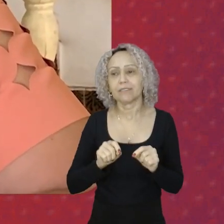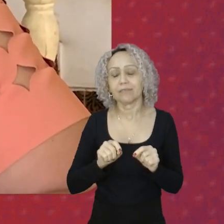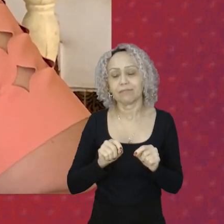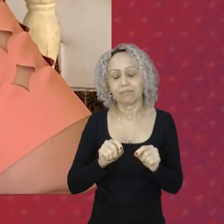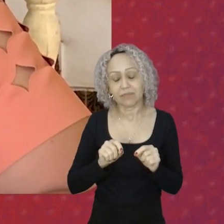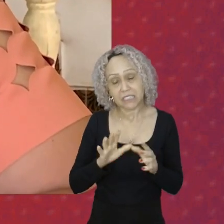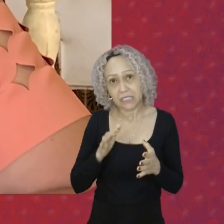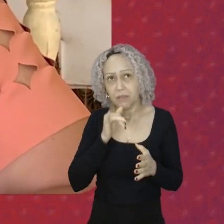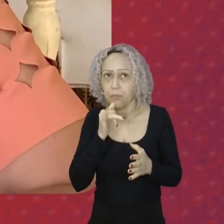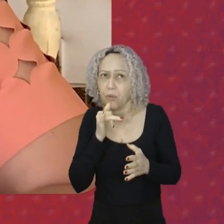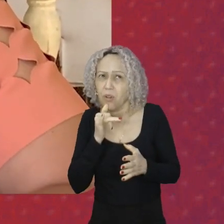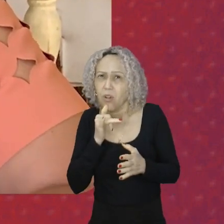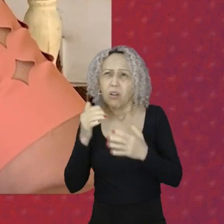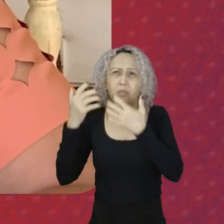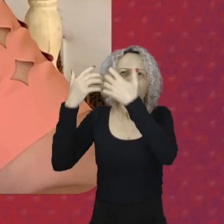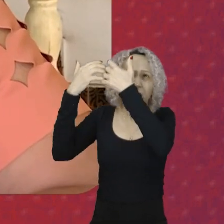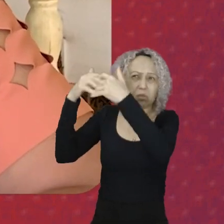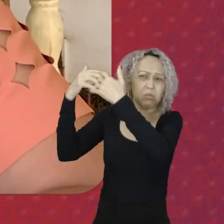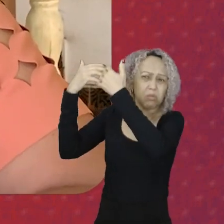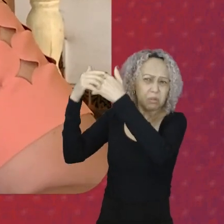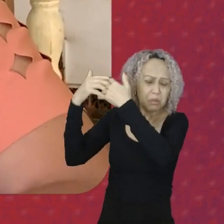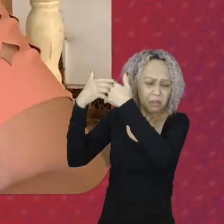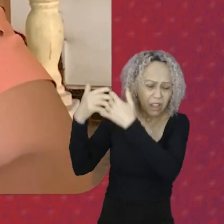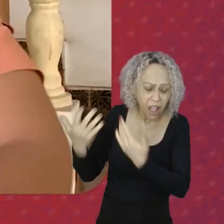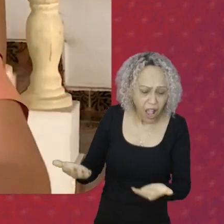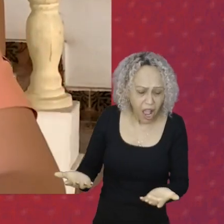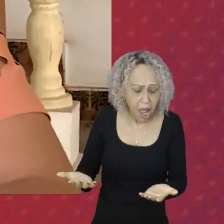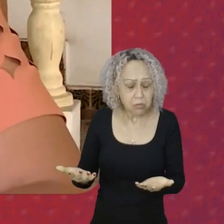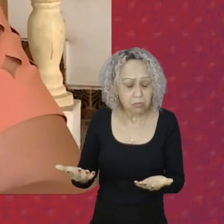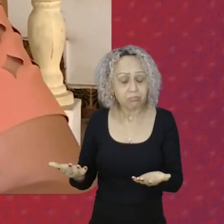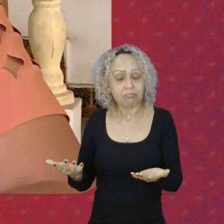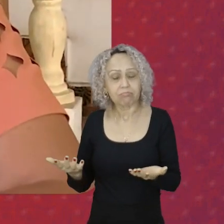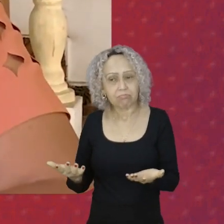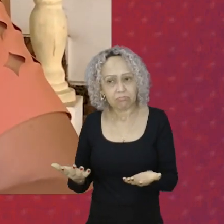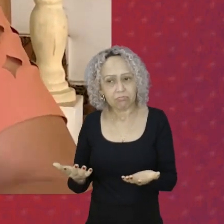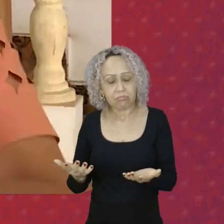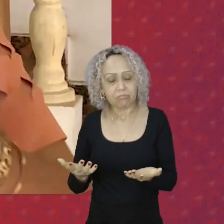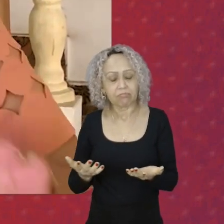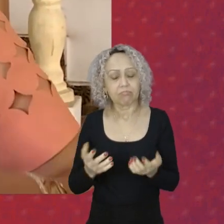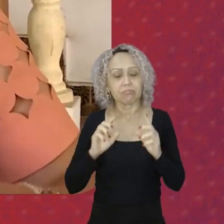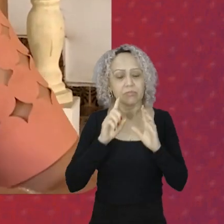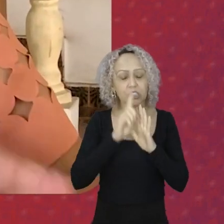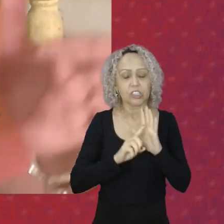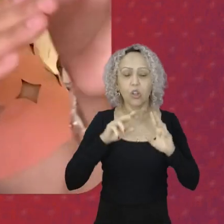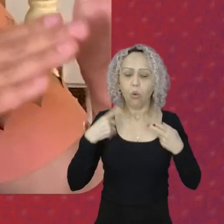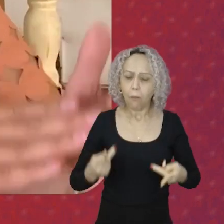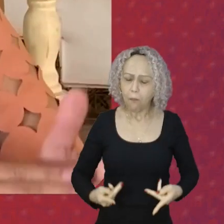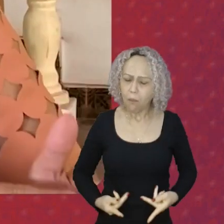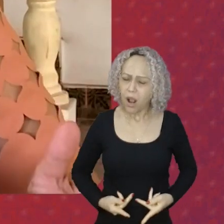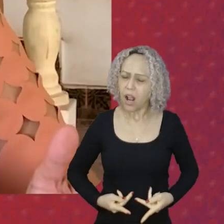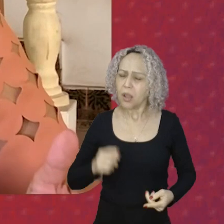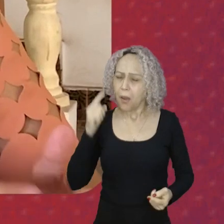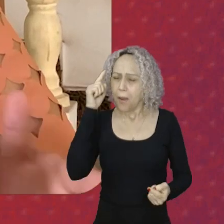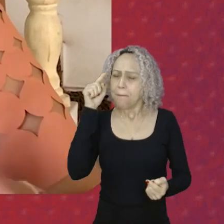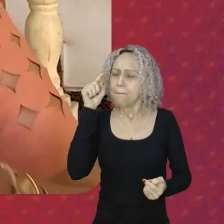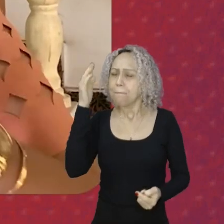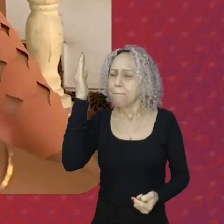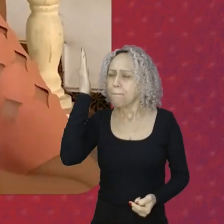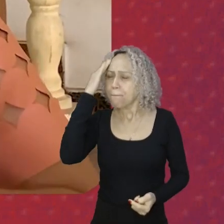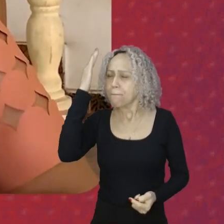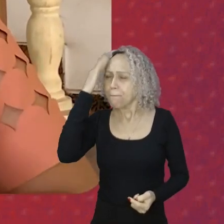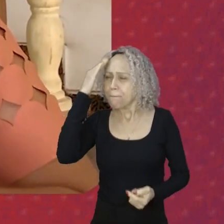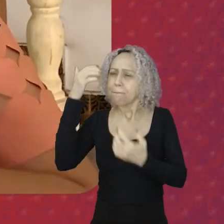do iluminismo, da razão moderna. Só é possível, como eu disse, pensar em direitos humanos